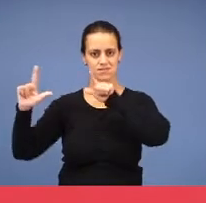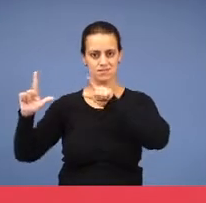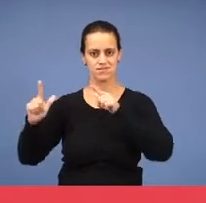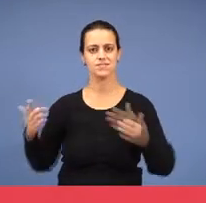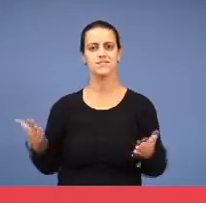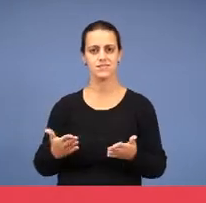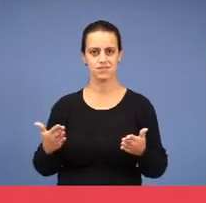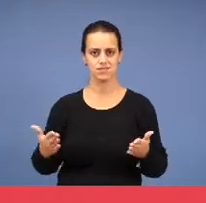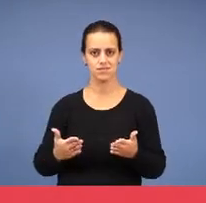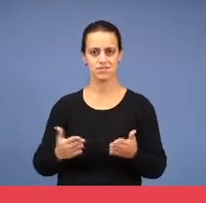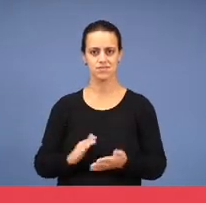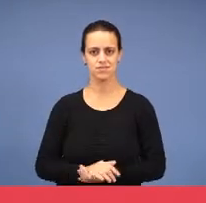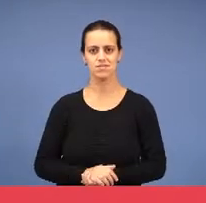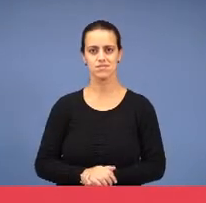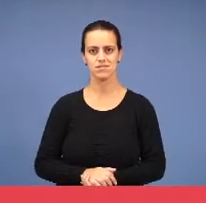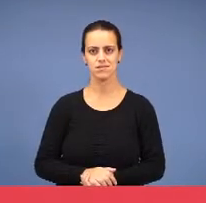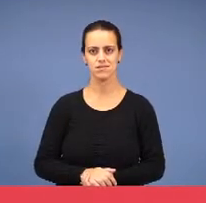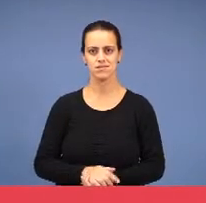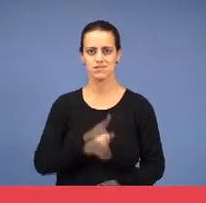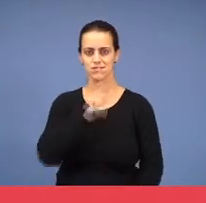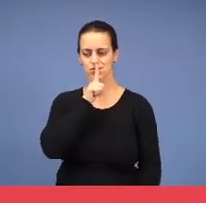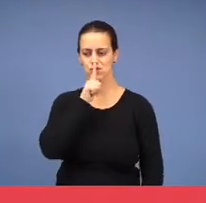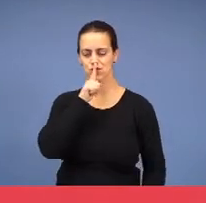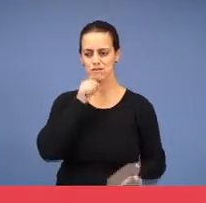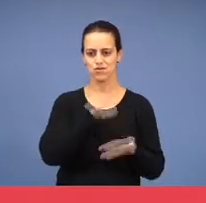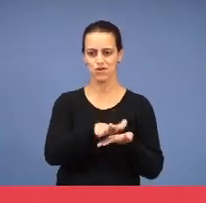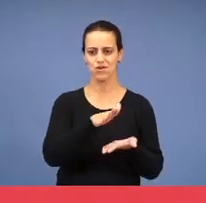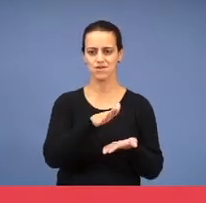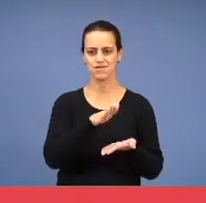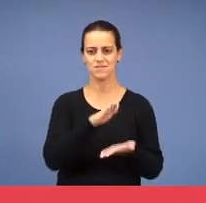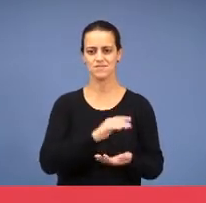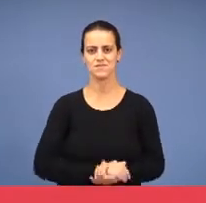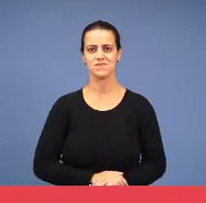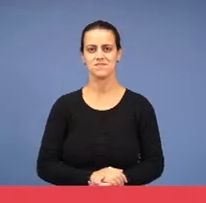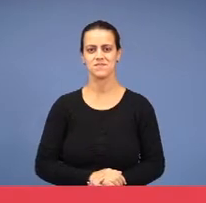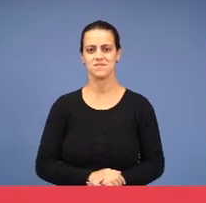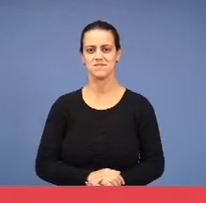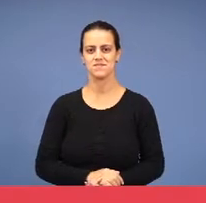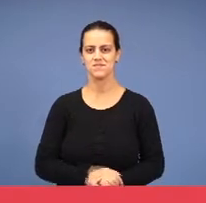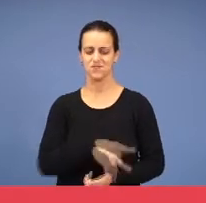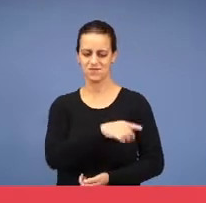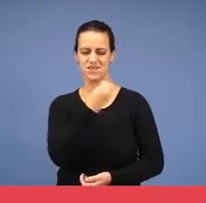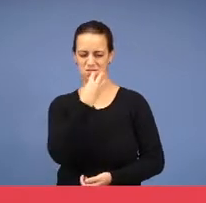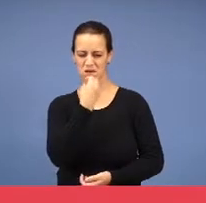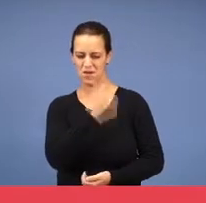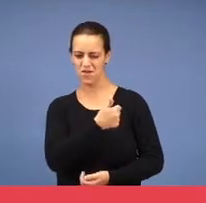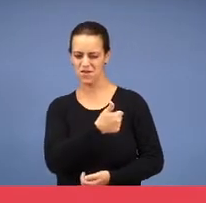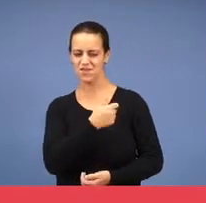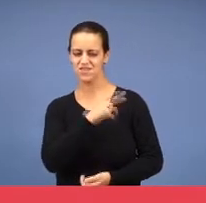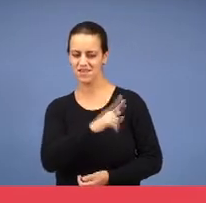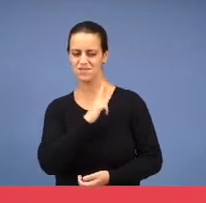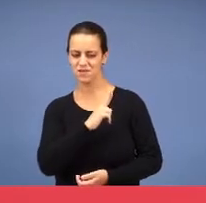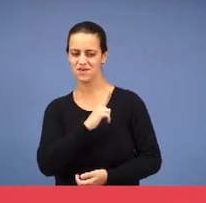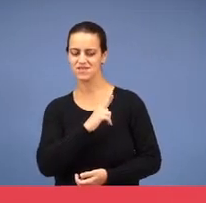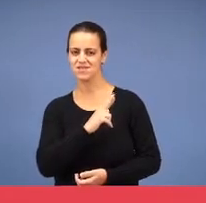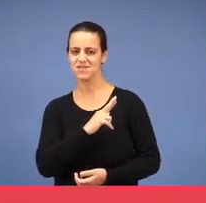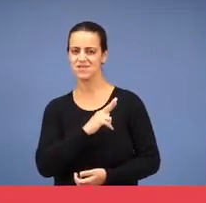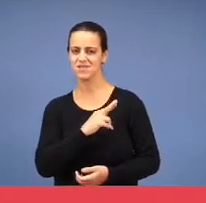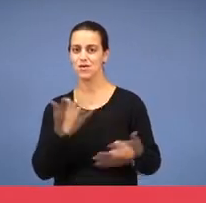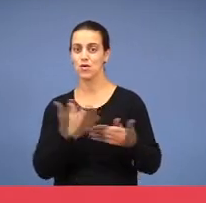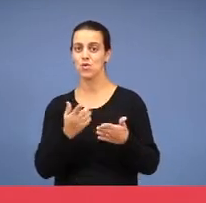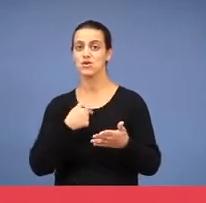lá. Primeira, Gilson, você está fora. Primeira pergunta, você é muito bonzinho, você tem resposta. Hoje eu quero